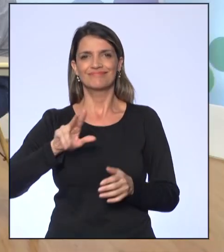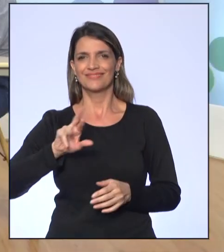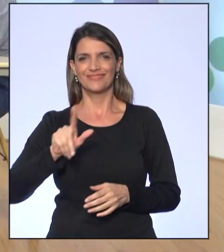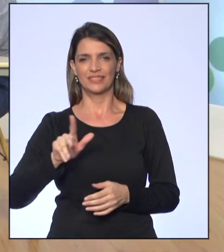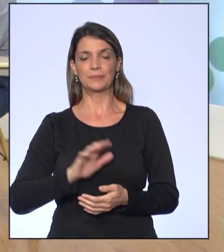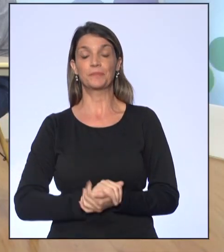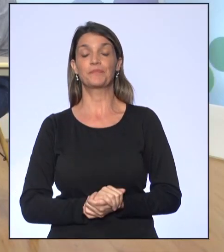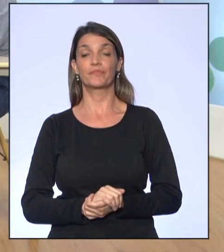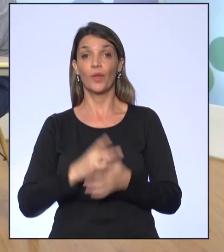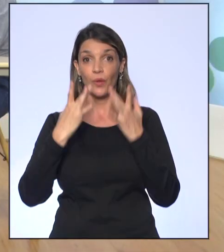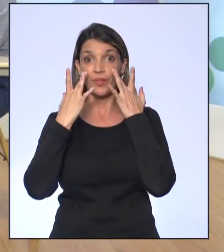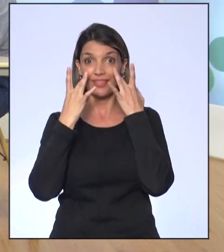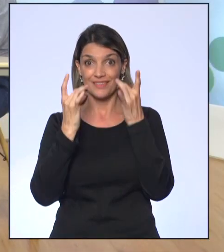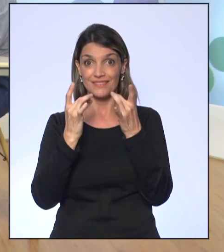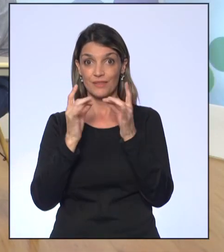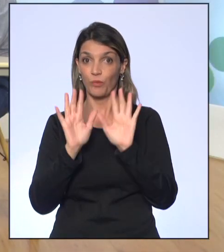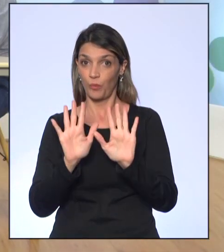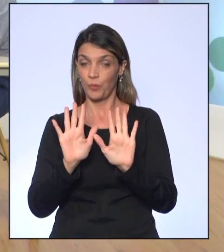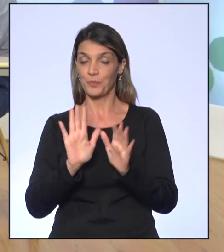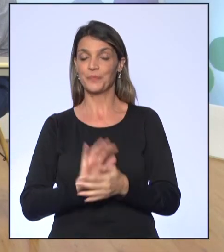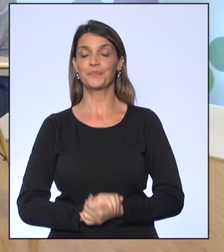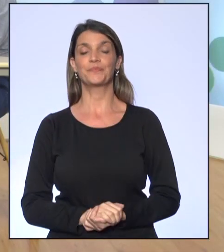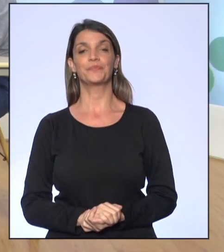lá. Prestem atenção, senhores, no seguinte.